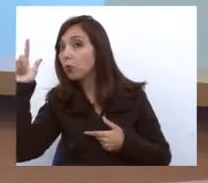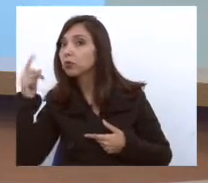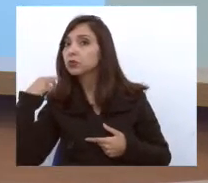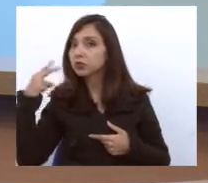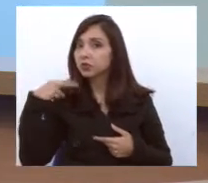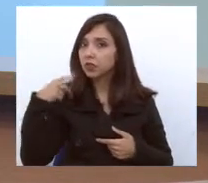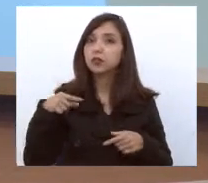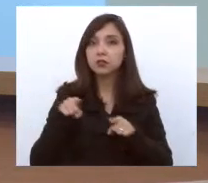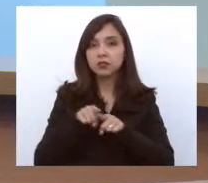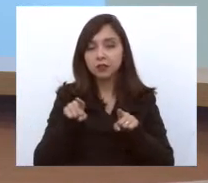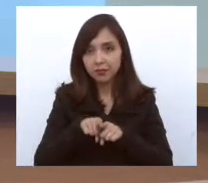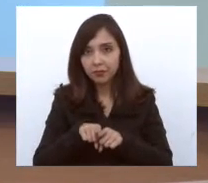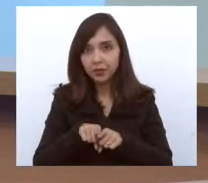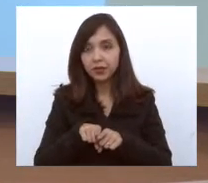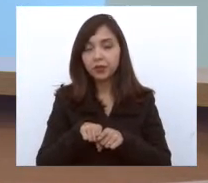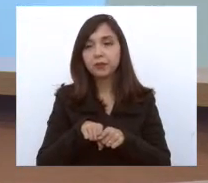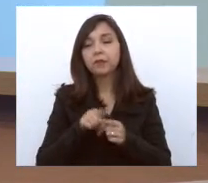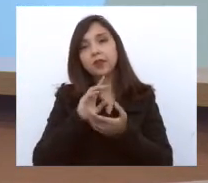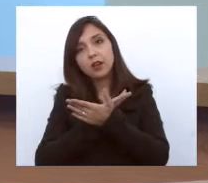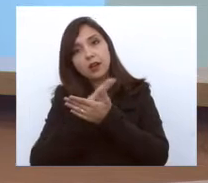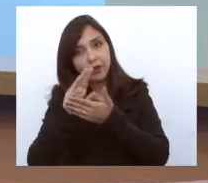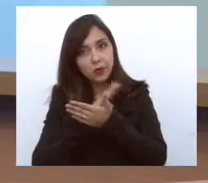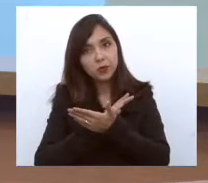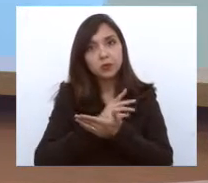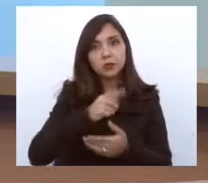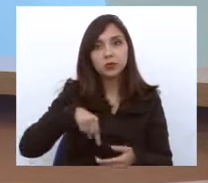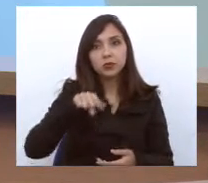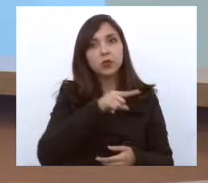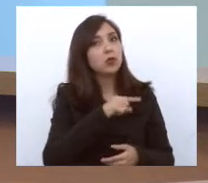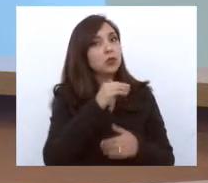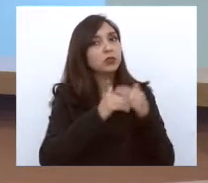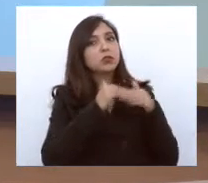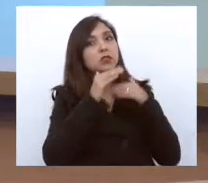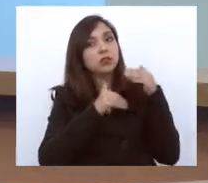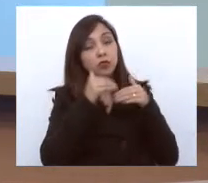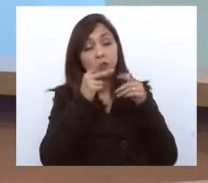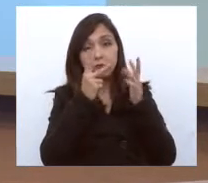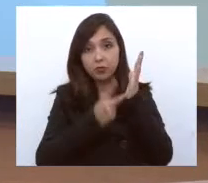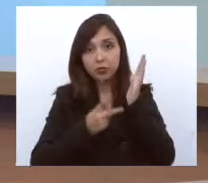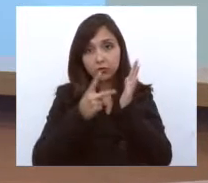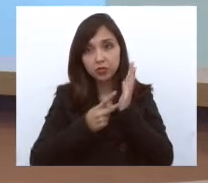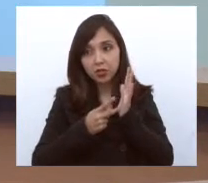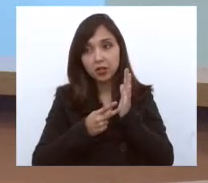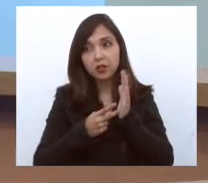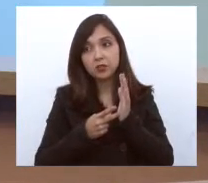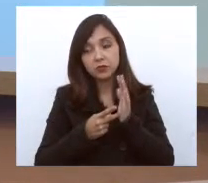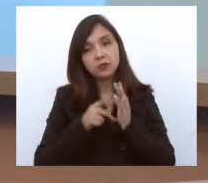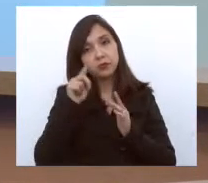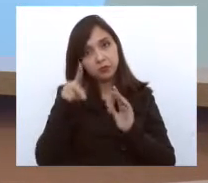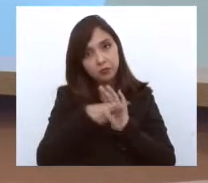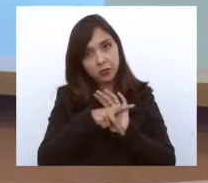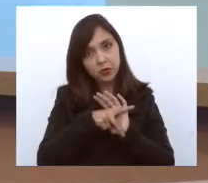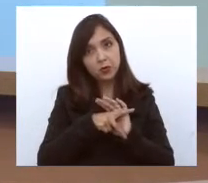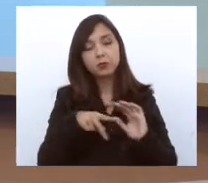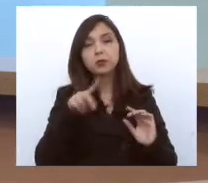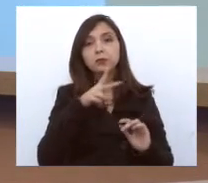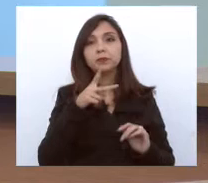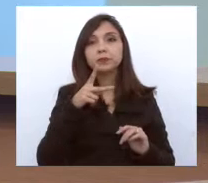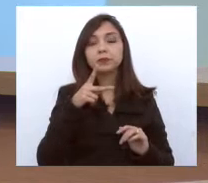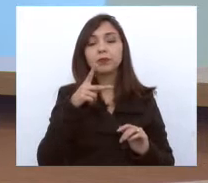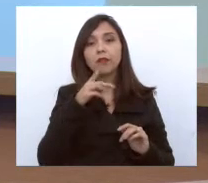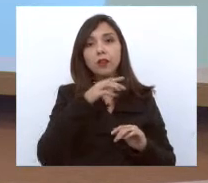vereadores aqui também, alguns de nós desenvolvemos projetos na periferia, na área do